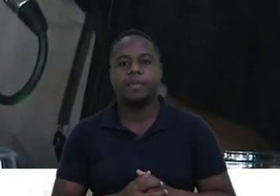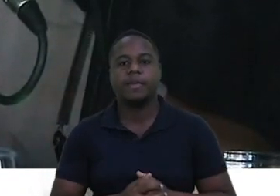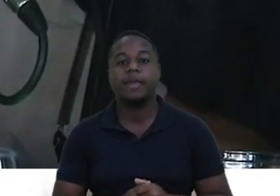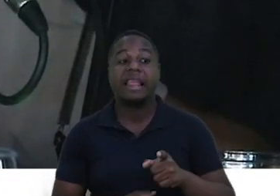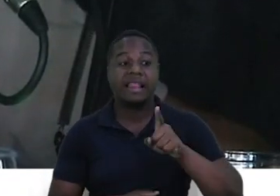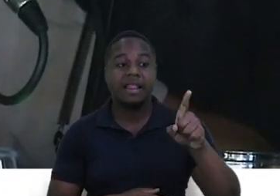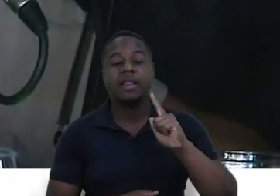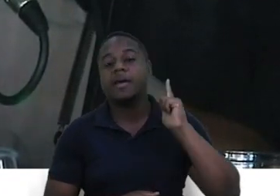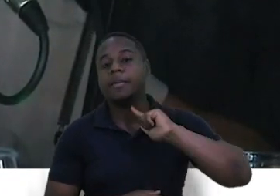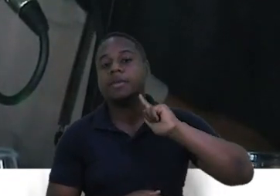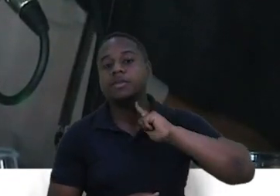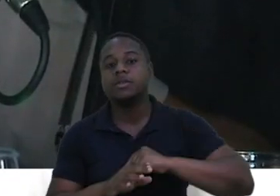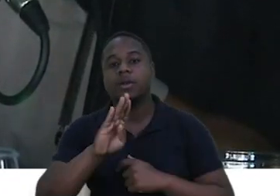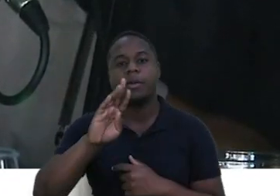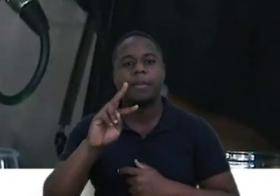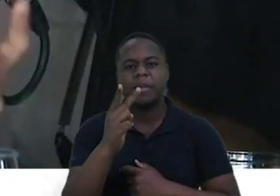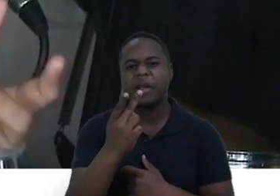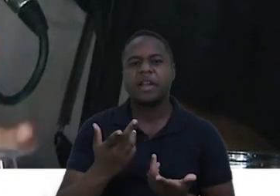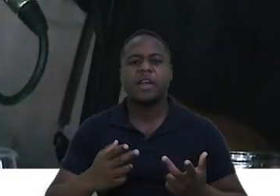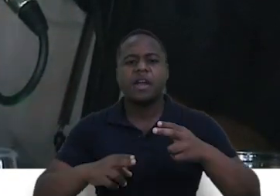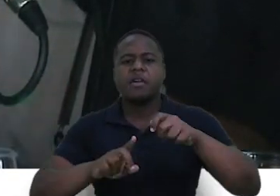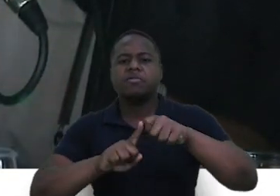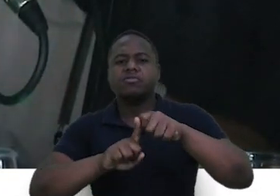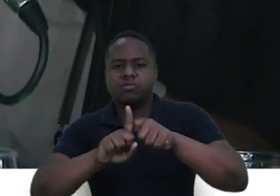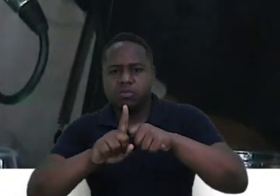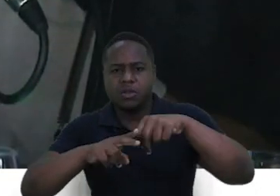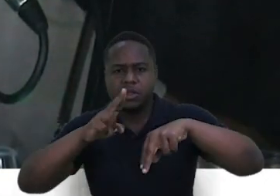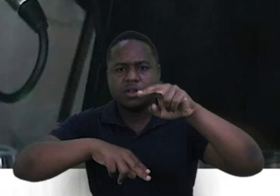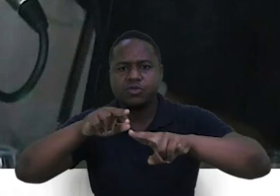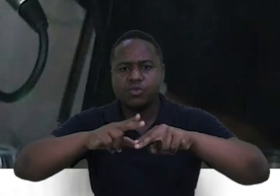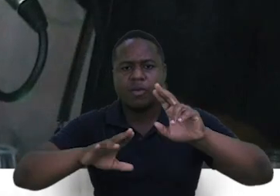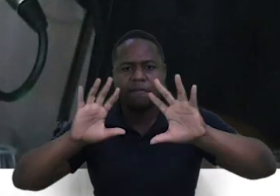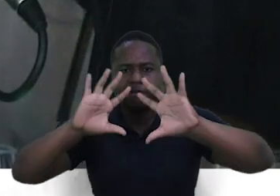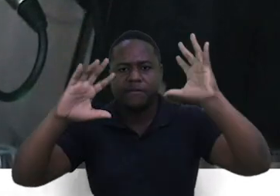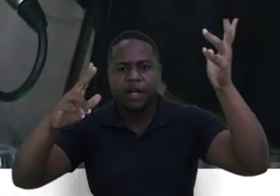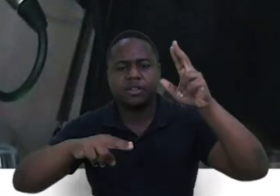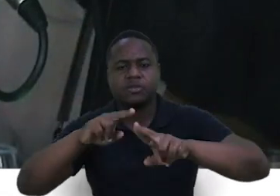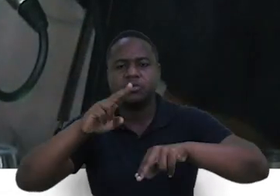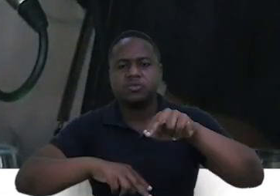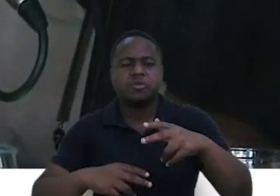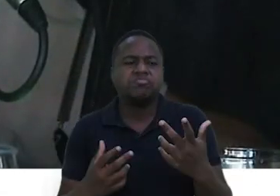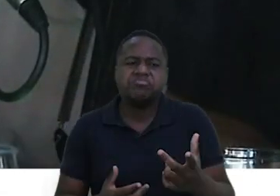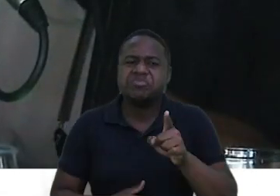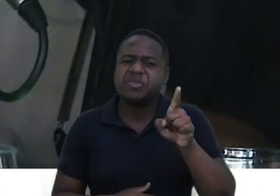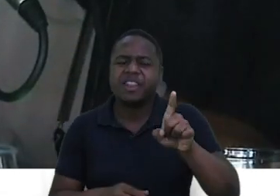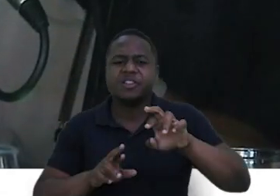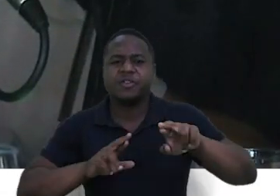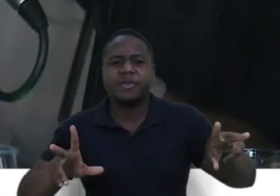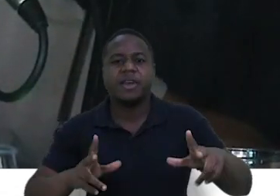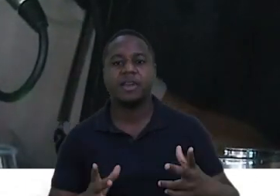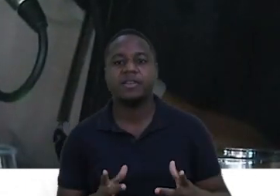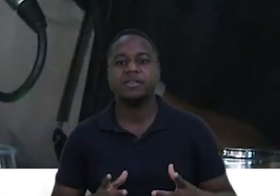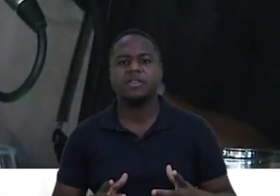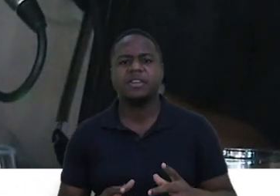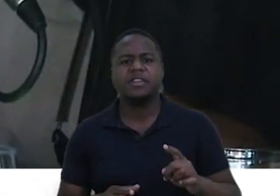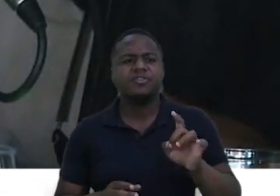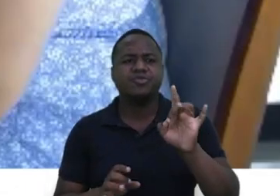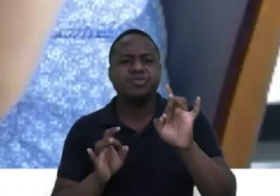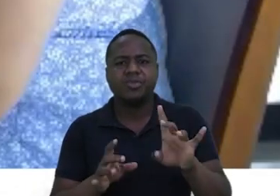João o mês inteiro e esse tanto de movimento, né, que acontece. Então, assim, são